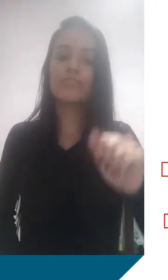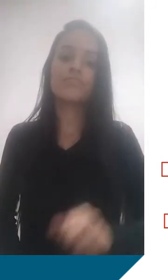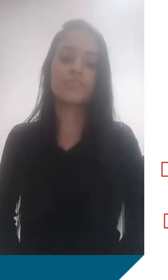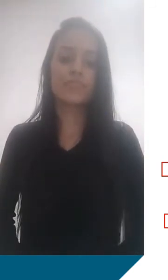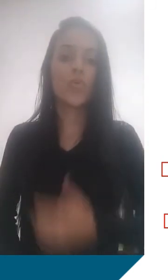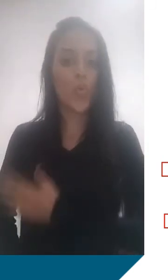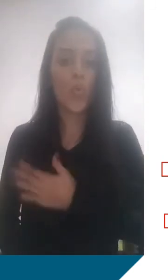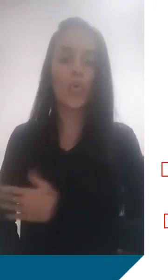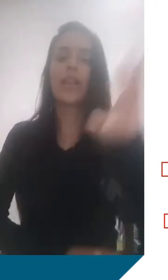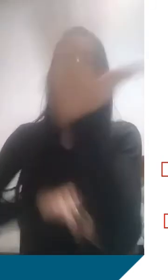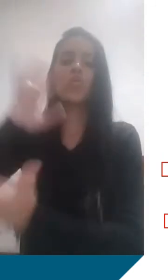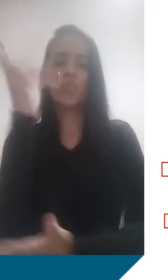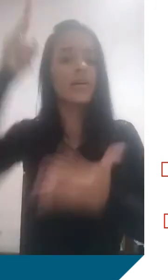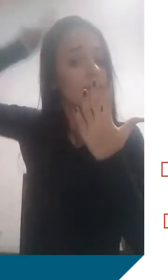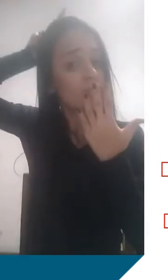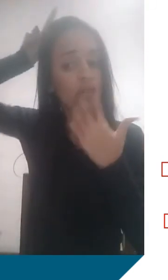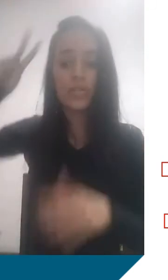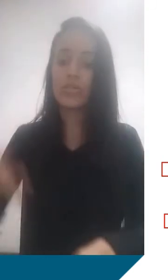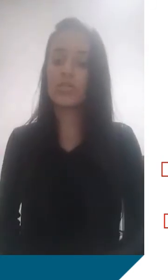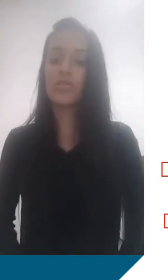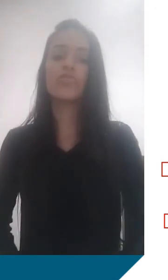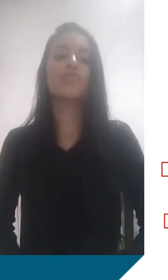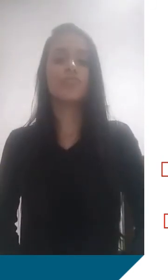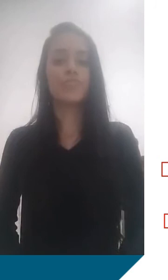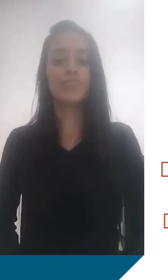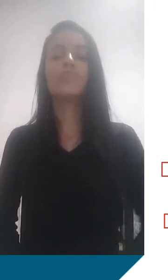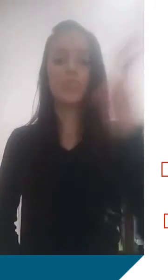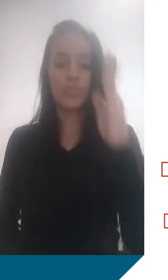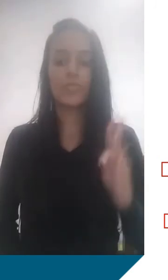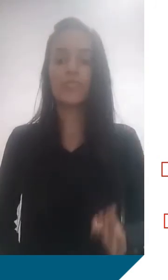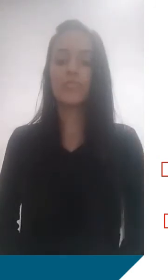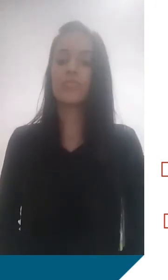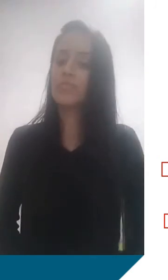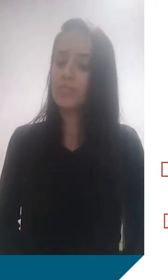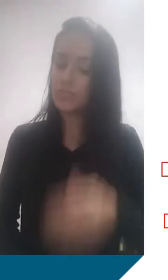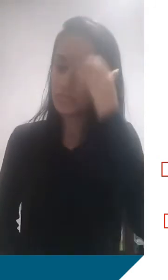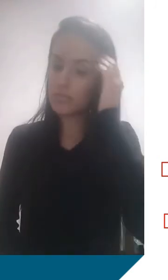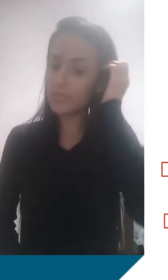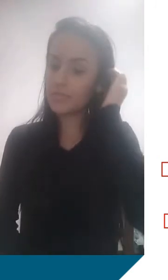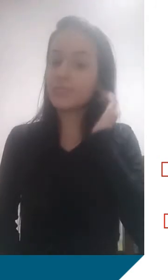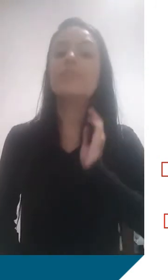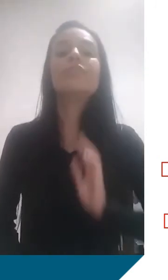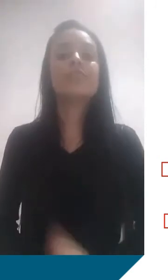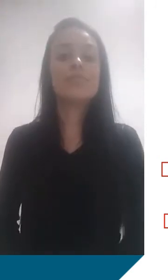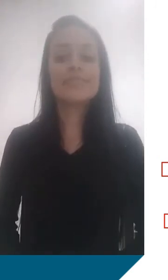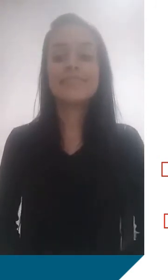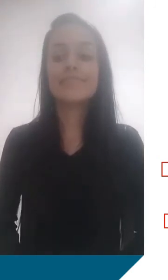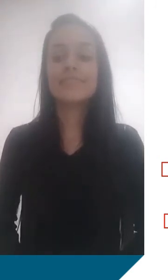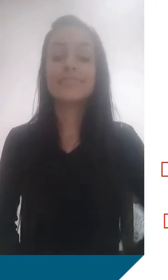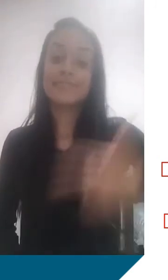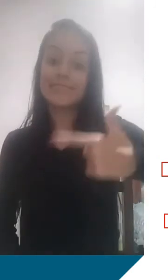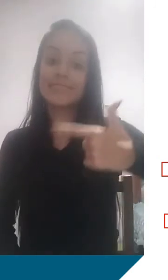do índio e da natureza, com todo esse nacionalismo, esse patriotismo. A